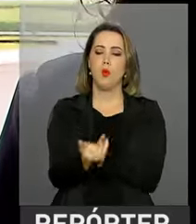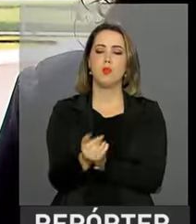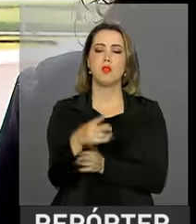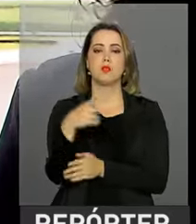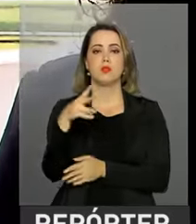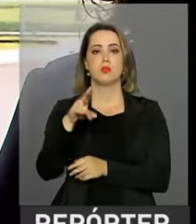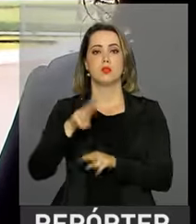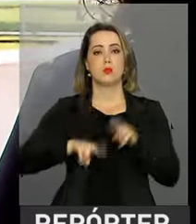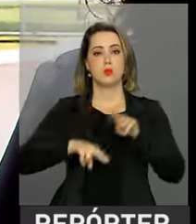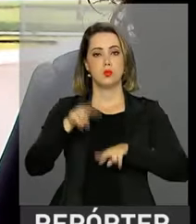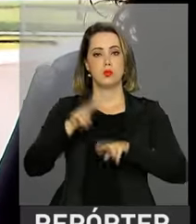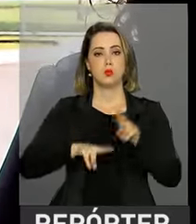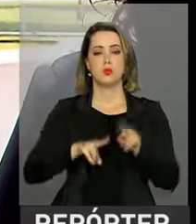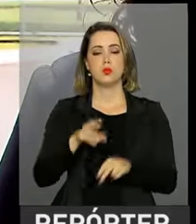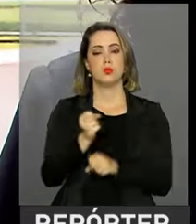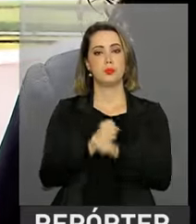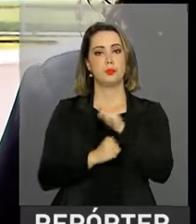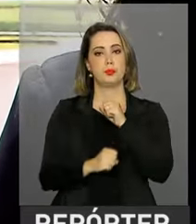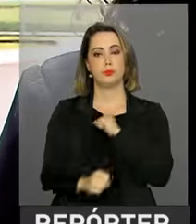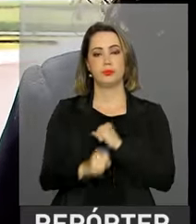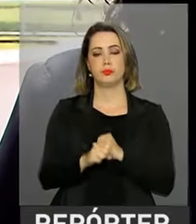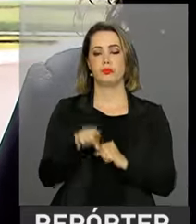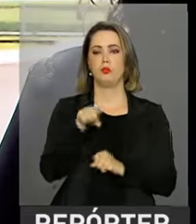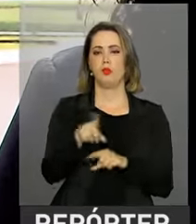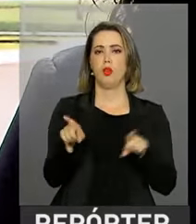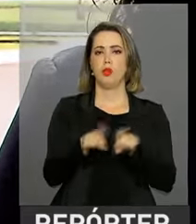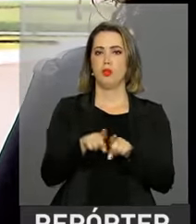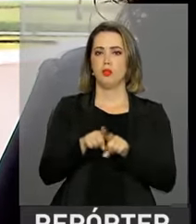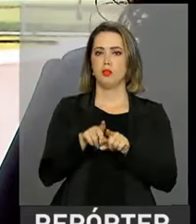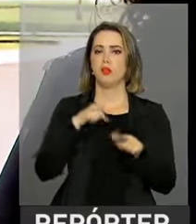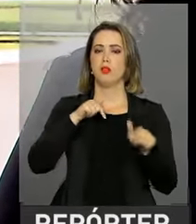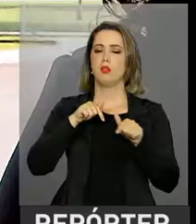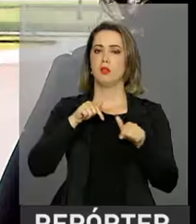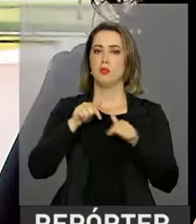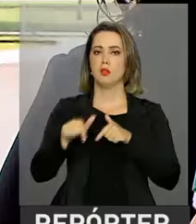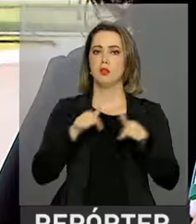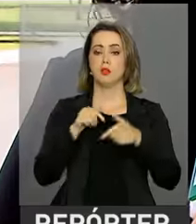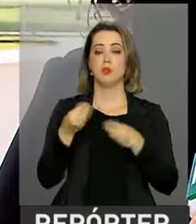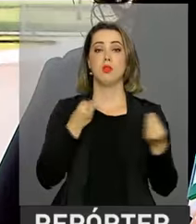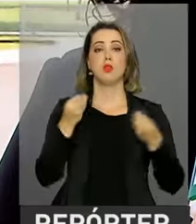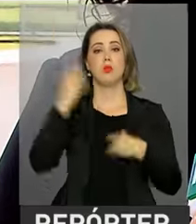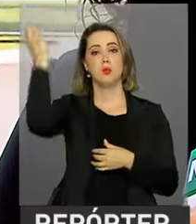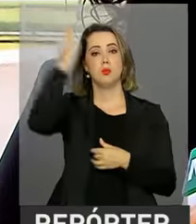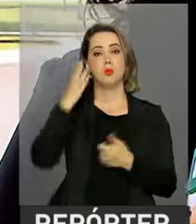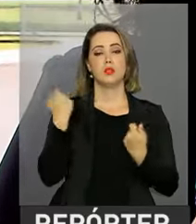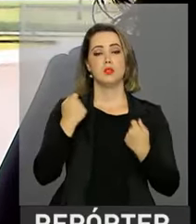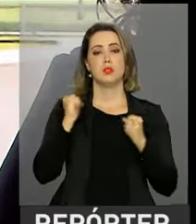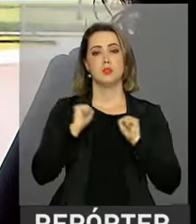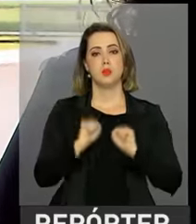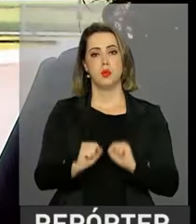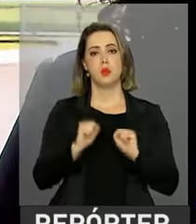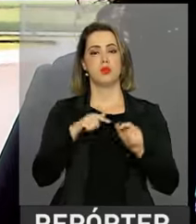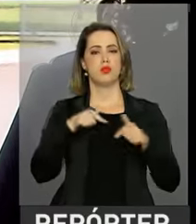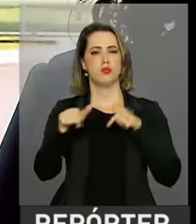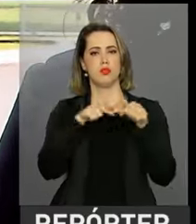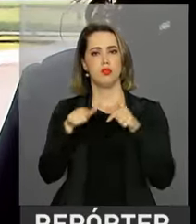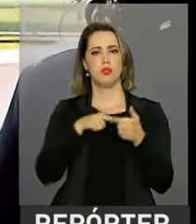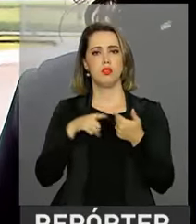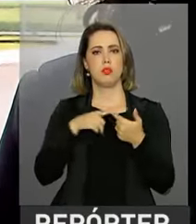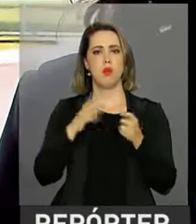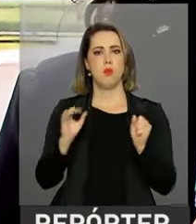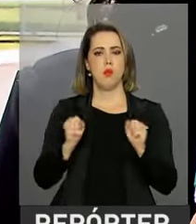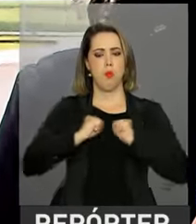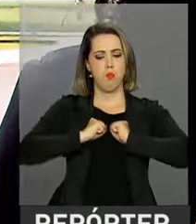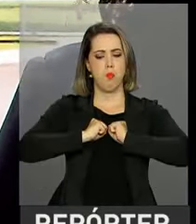passado pelo presidente michel temer além de tratar como o país deve atuar em questões como terrorismo e combate ao crime